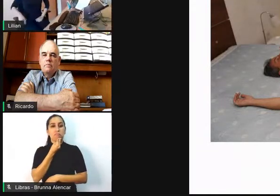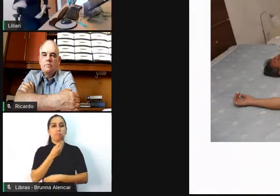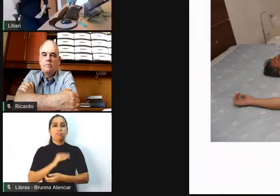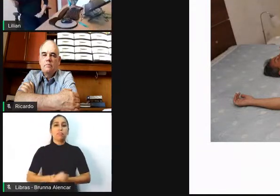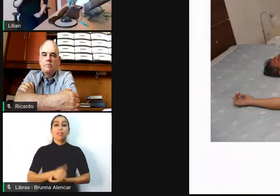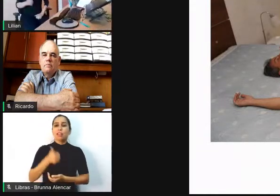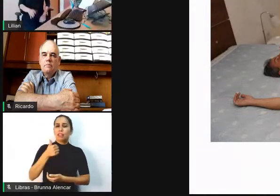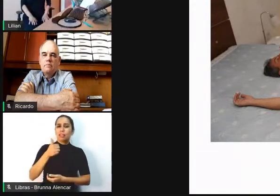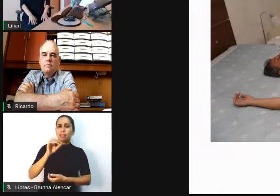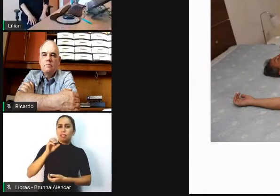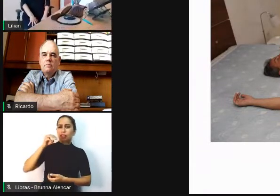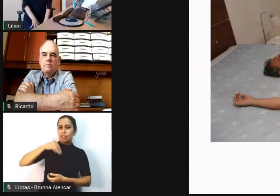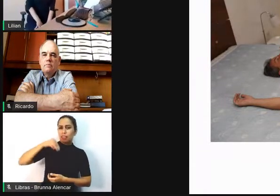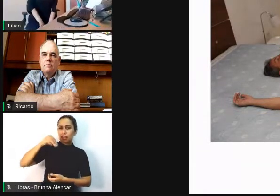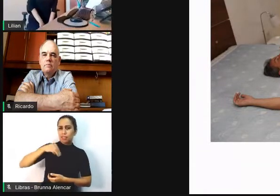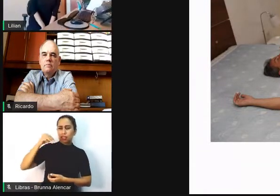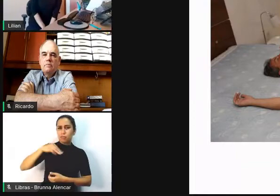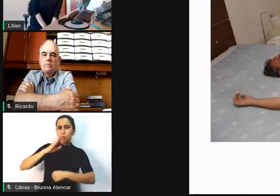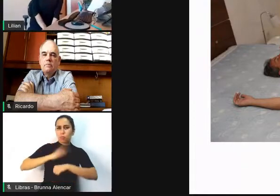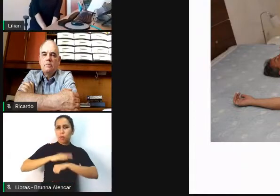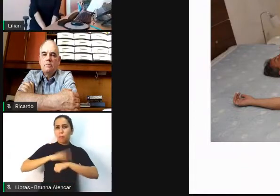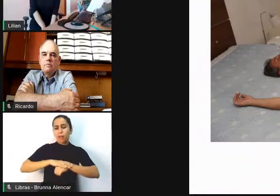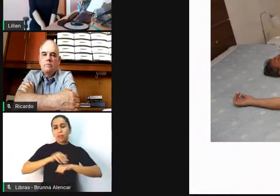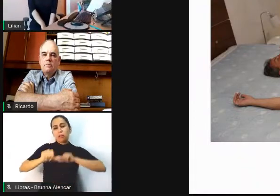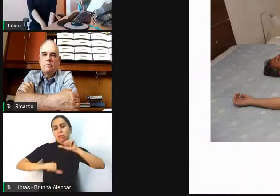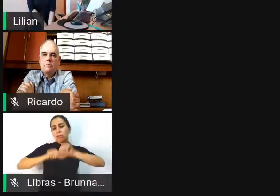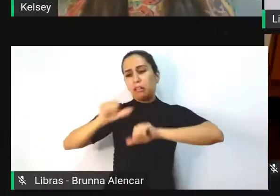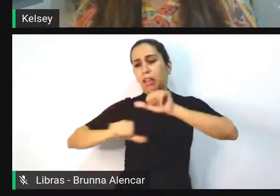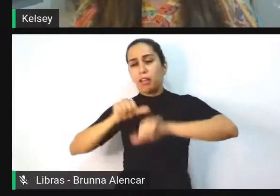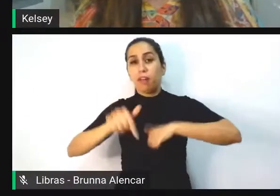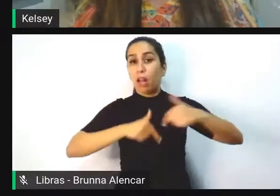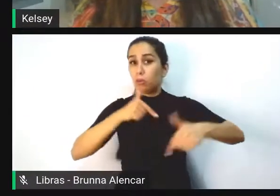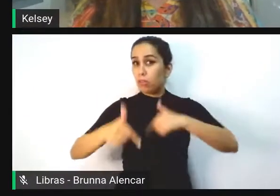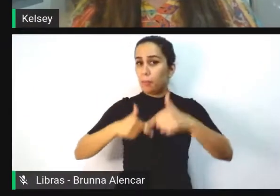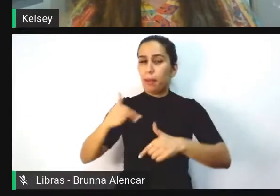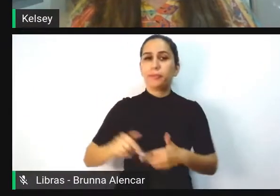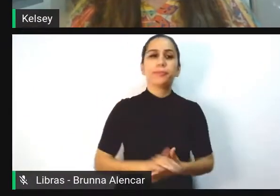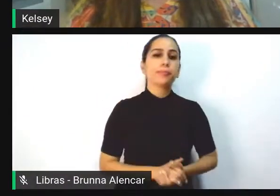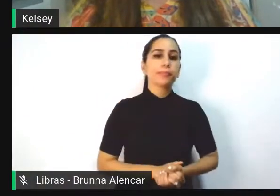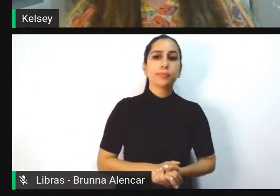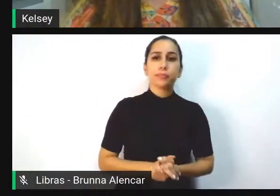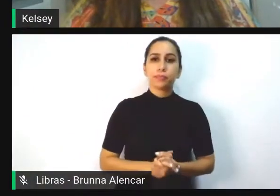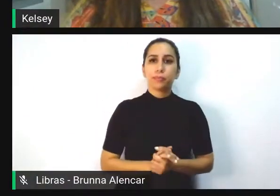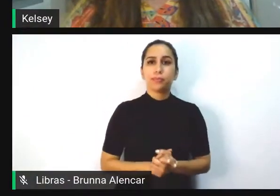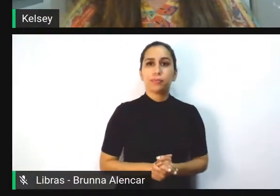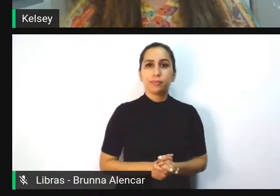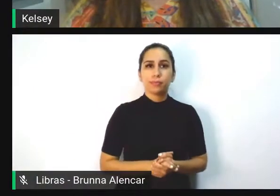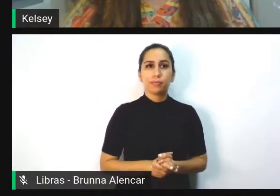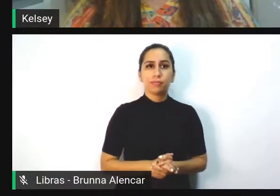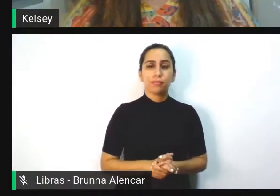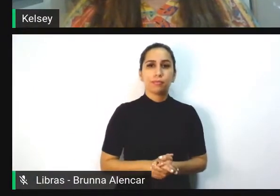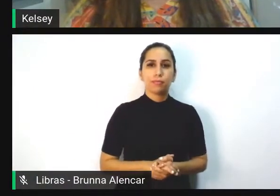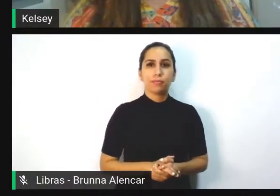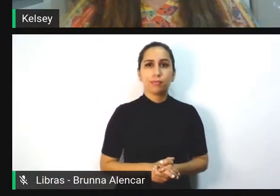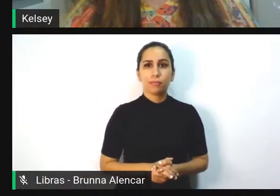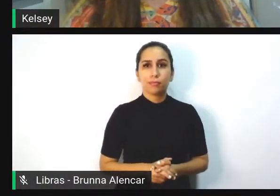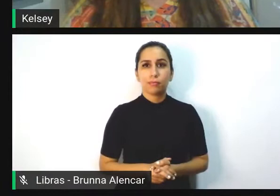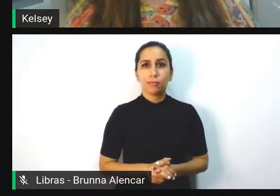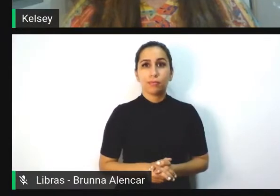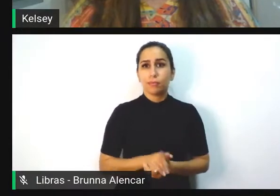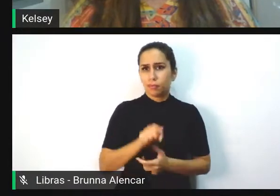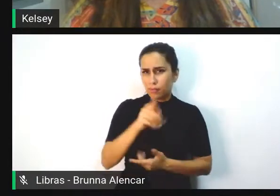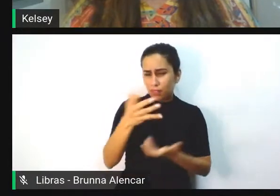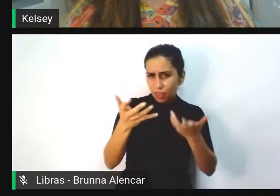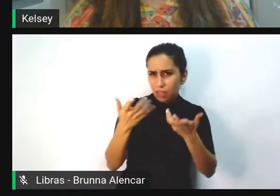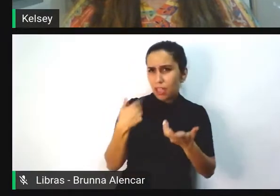minutinhos durante os intervalos de trabalho. Vocês querem que eu Você já quer que eu responda,